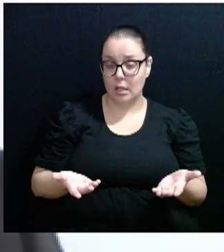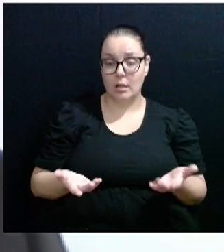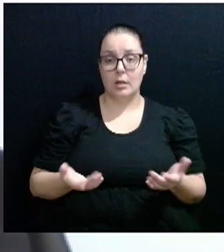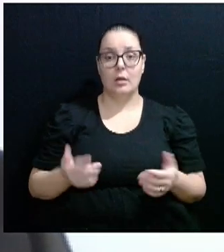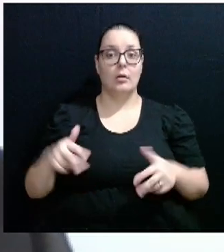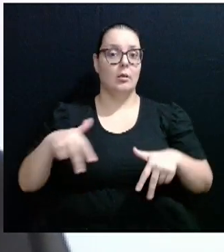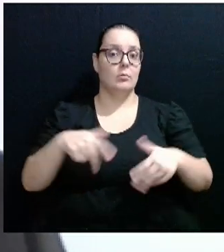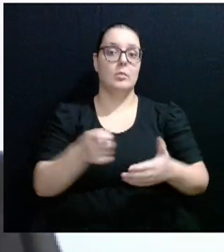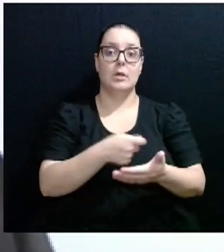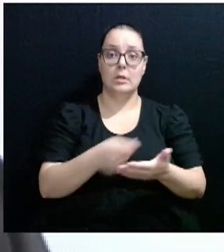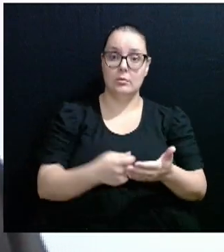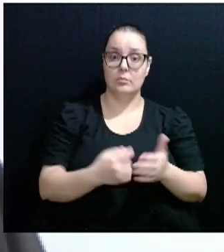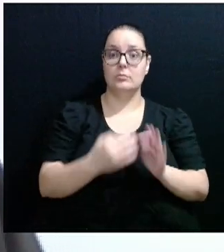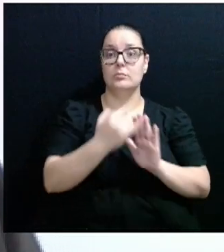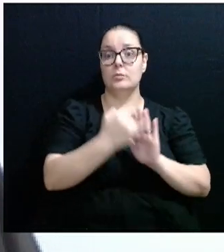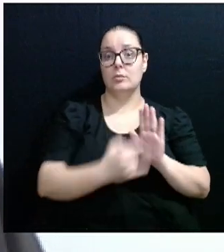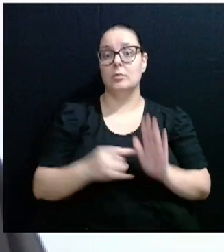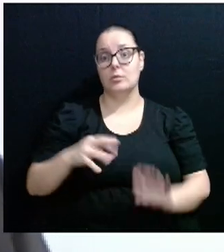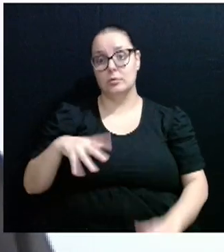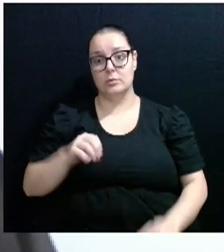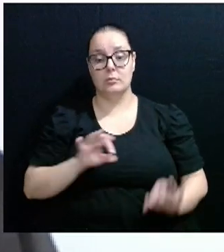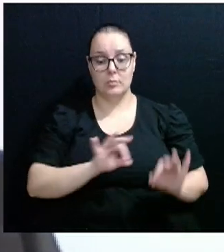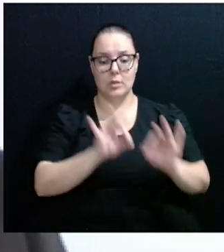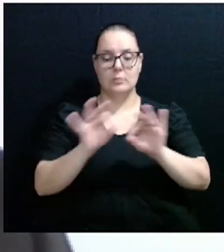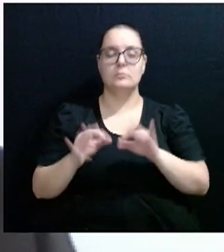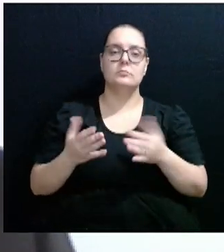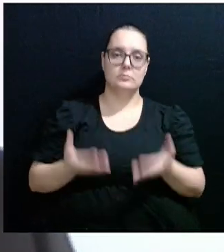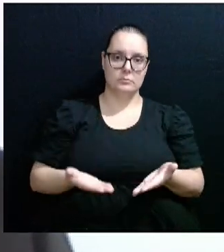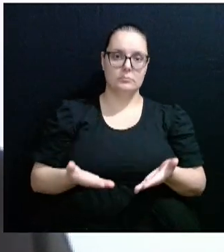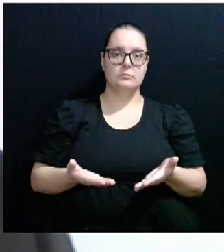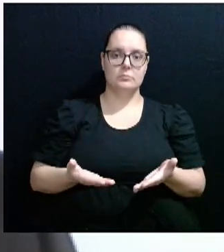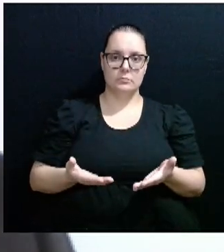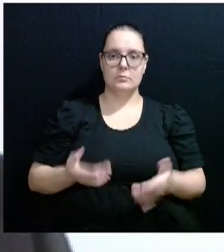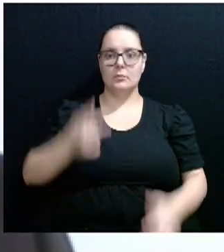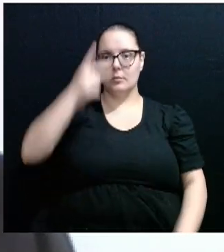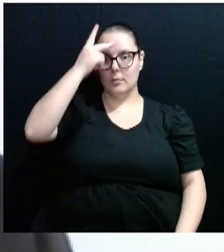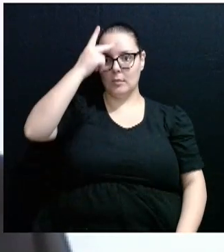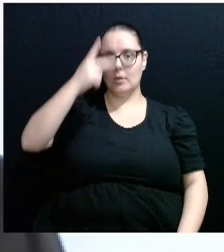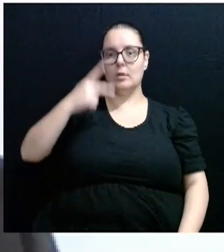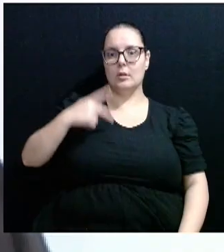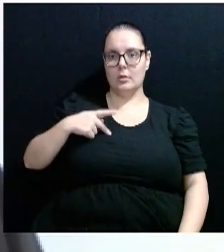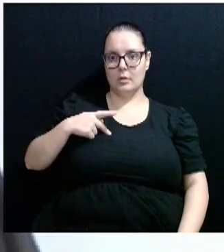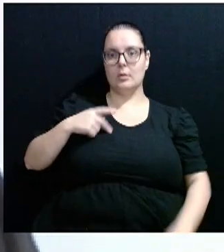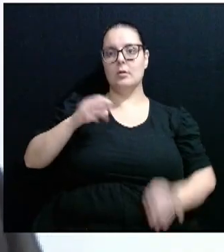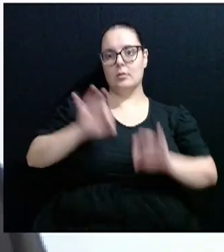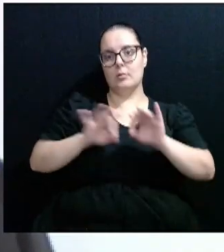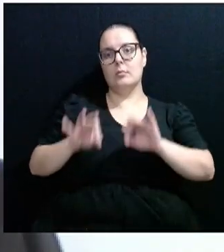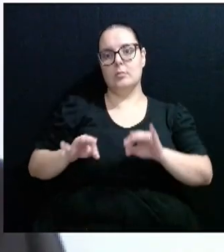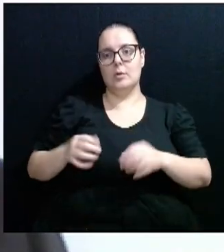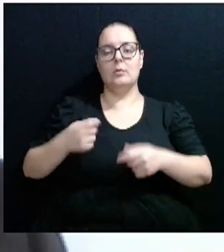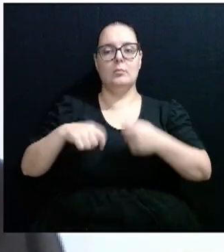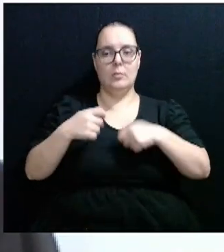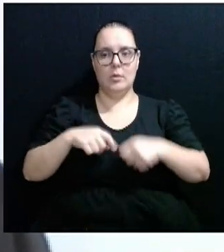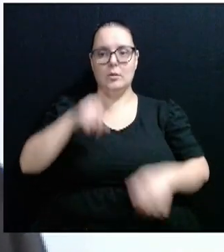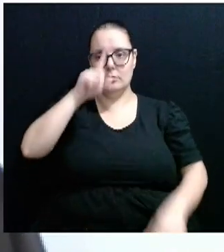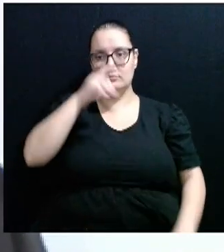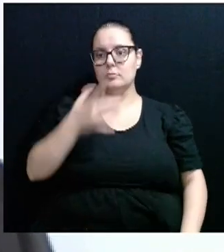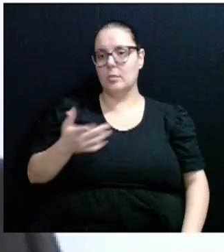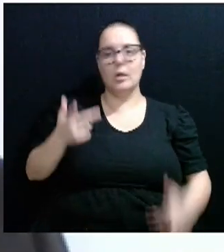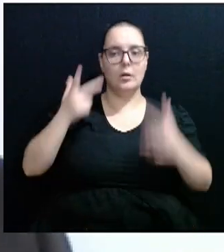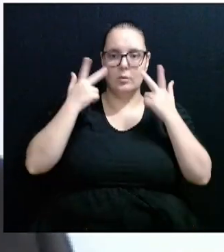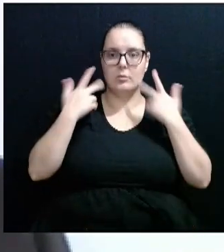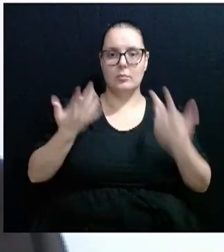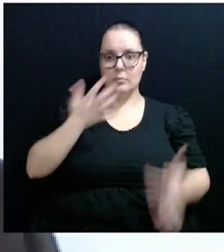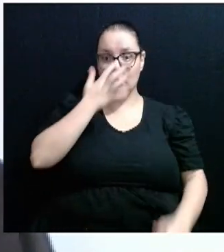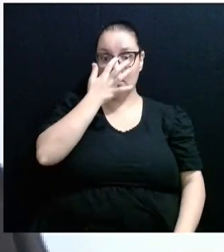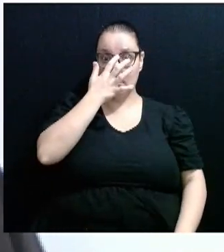termo de que ela está acompanhando. Isso faz parte da própria organização administrativa do hospital. Agora, negar